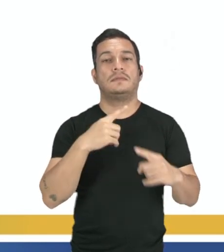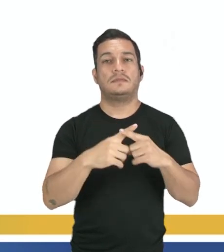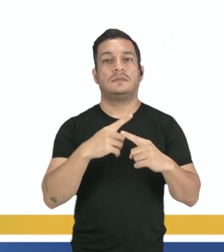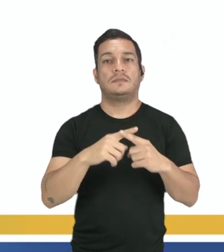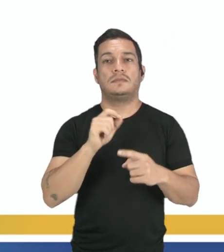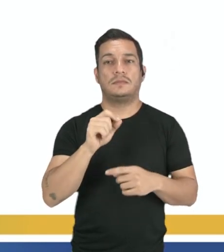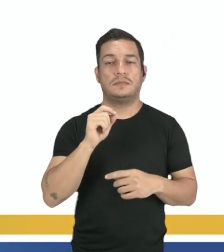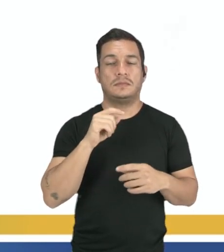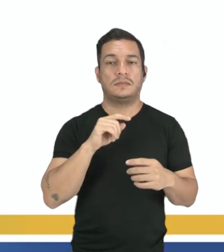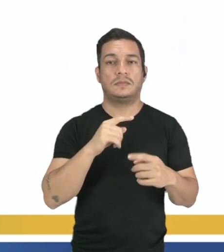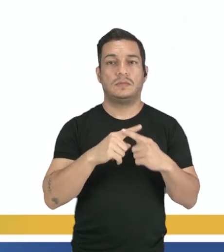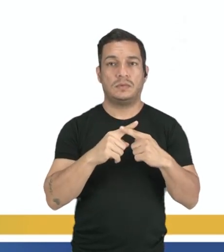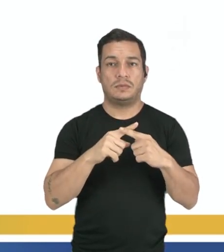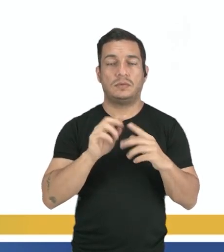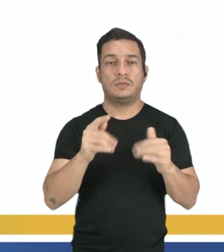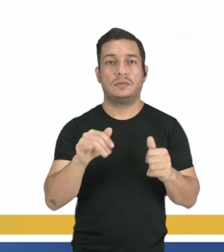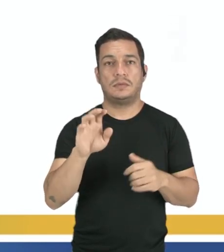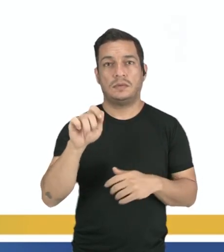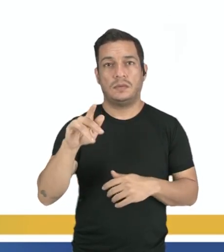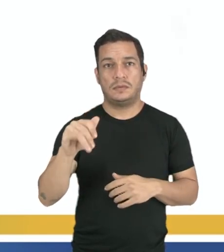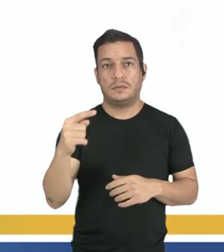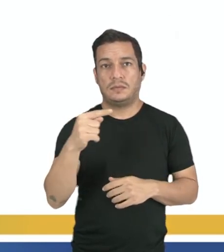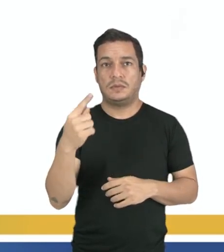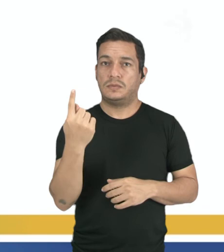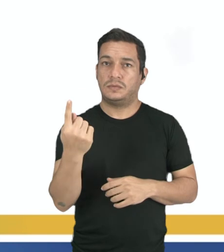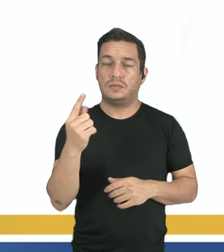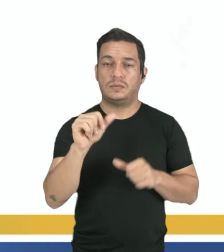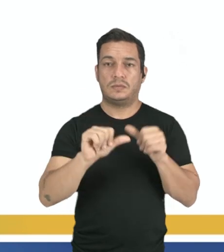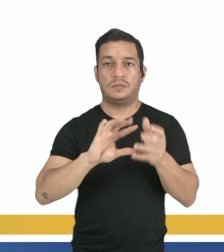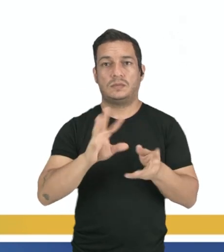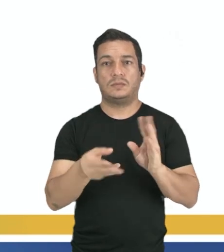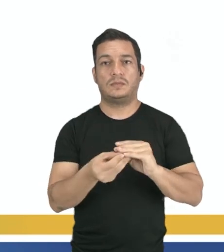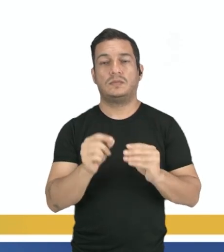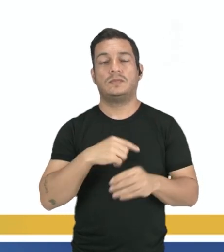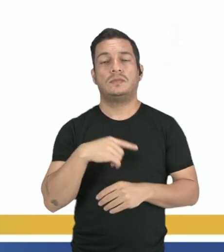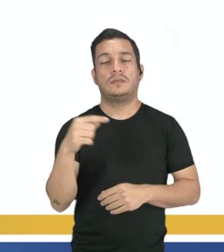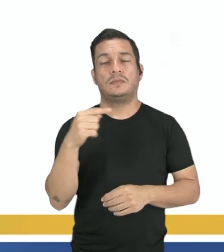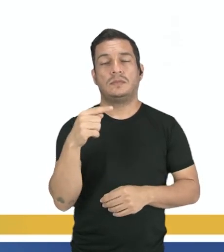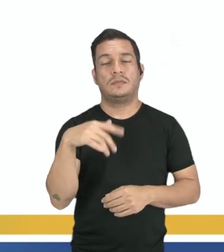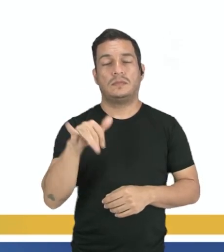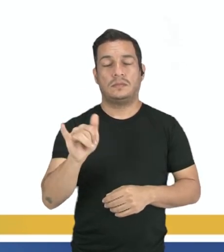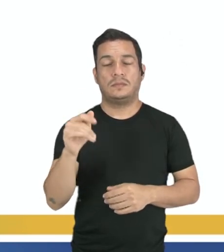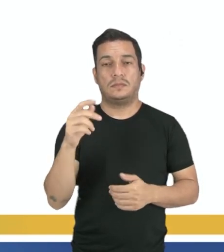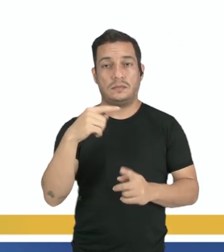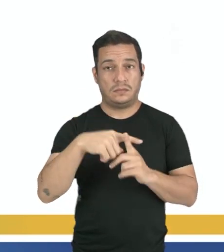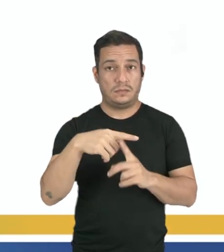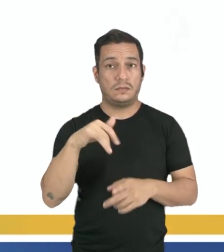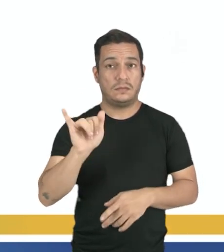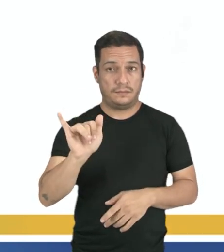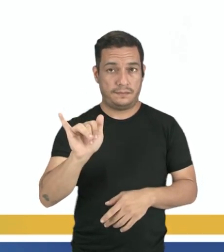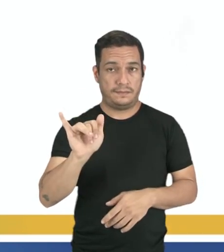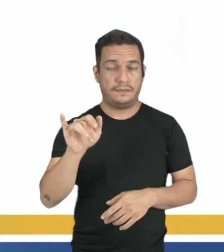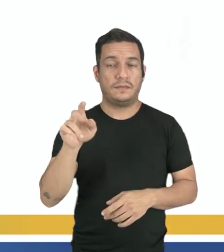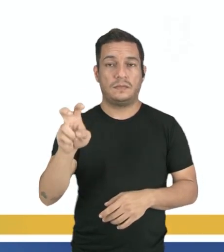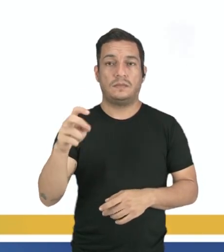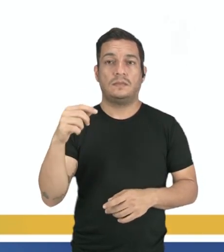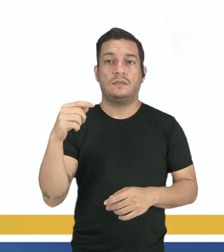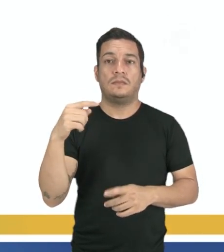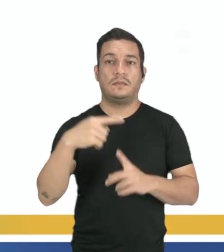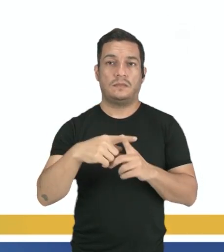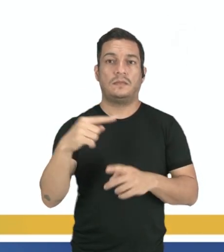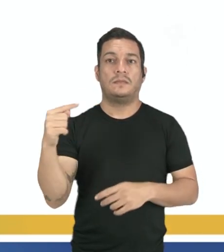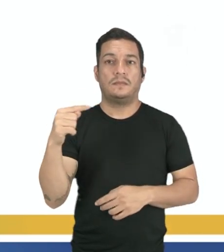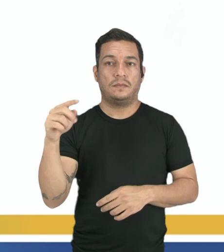multiplicarmos toda a equação por menos 1, transformaremos aí esse y negativo em positivo e o 5 que está positivo se